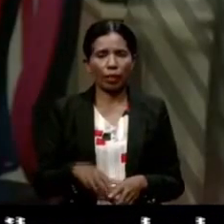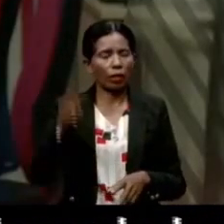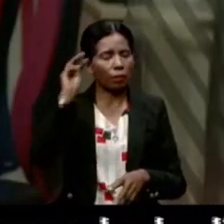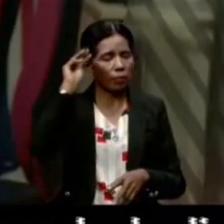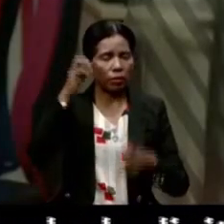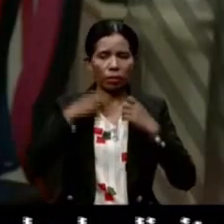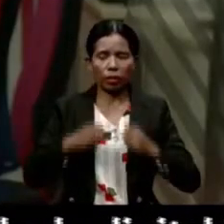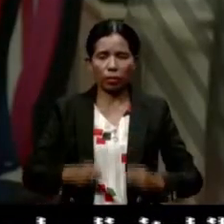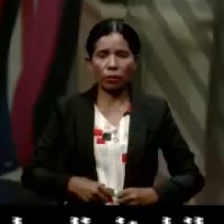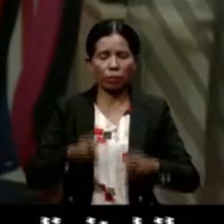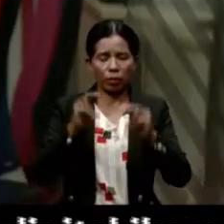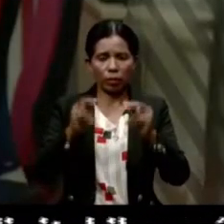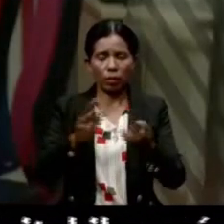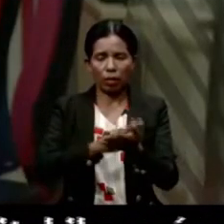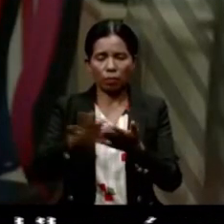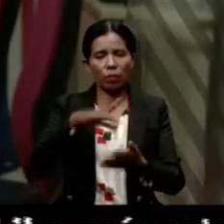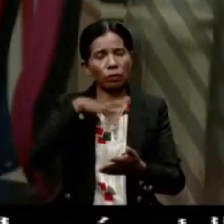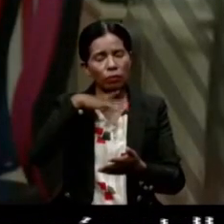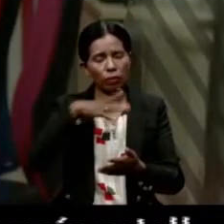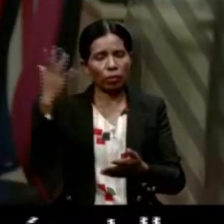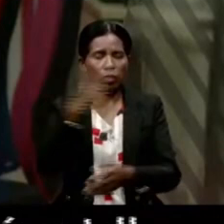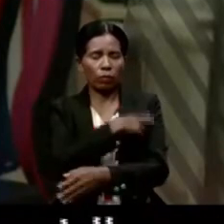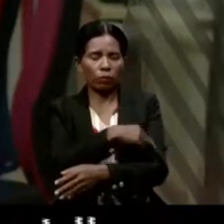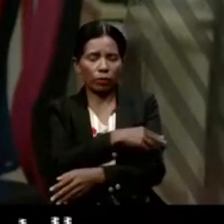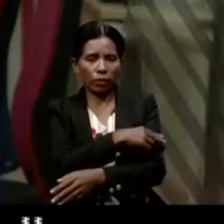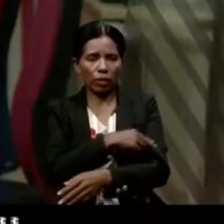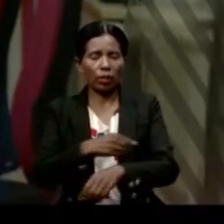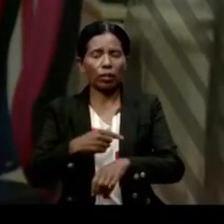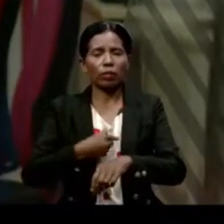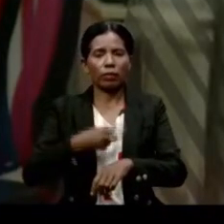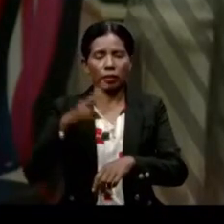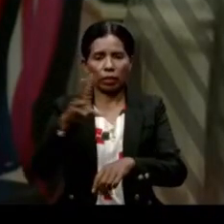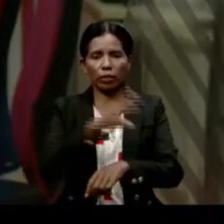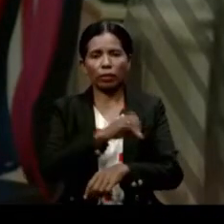Ministério da Saúde precisamos fora em Hospital Nacional de Valadares no INFPM.